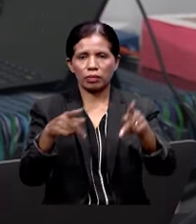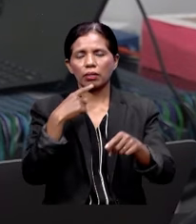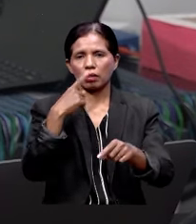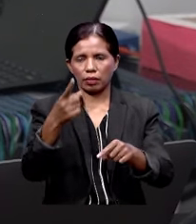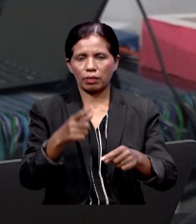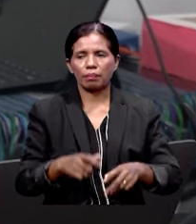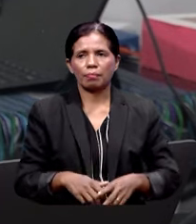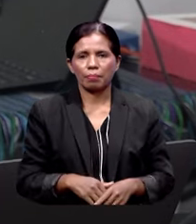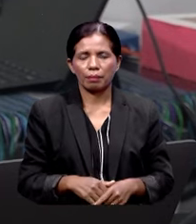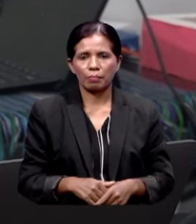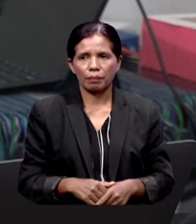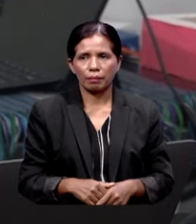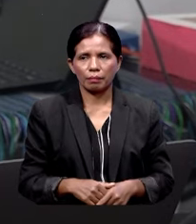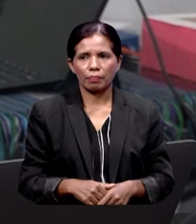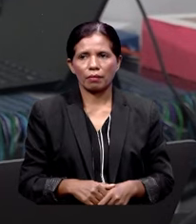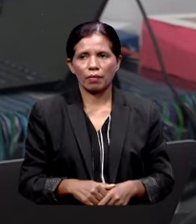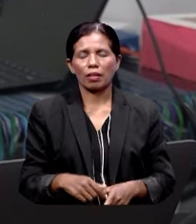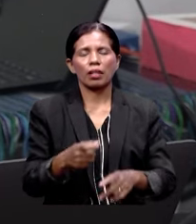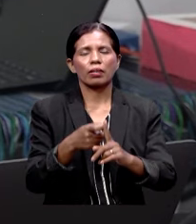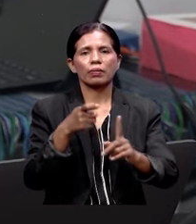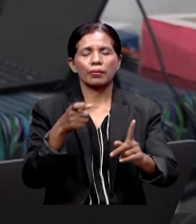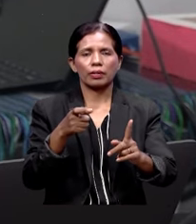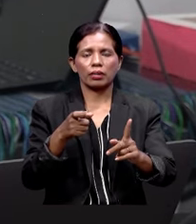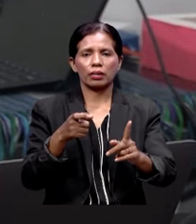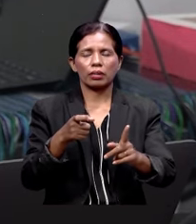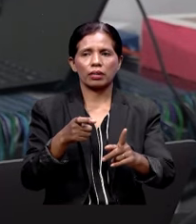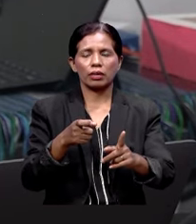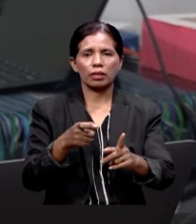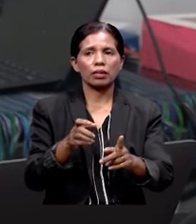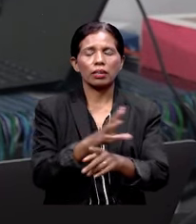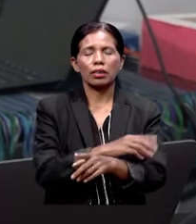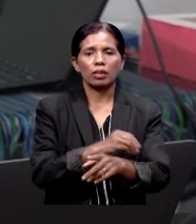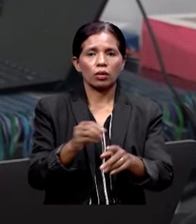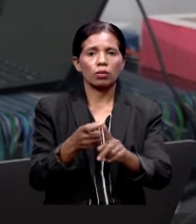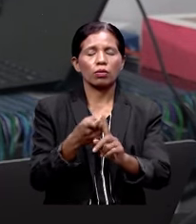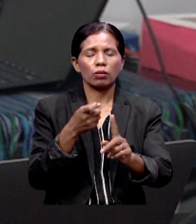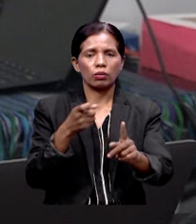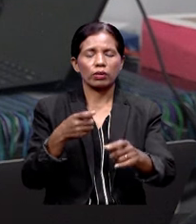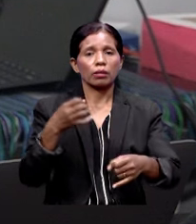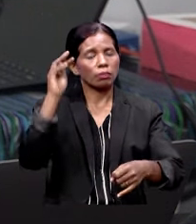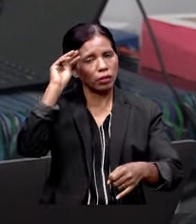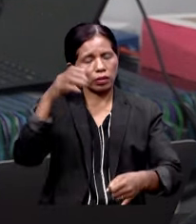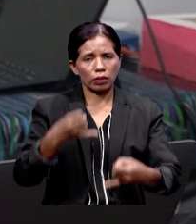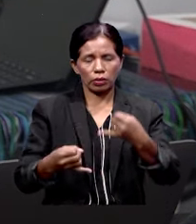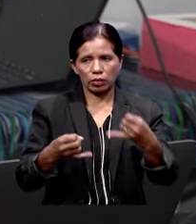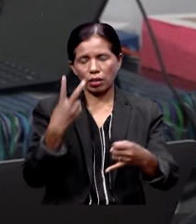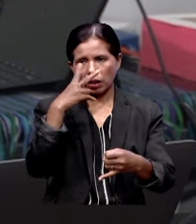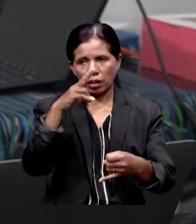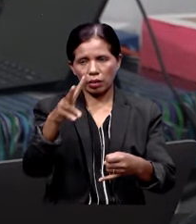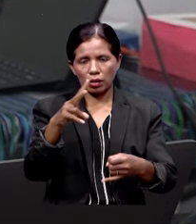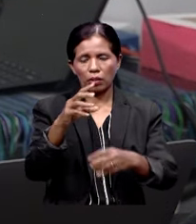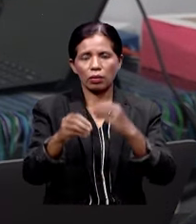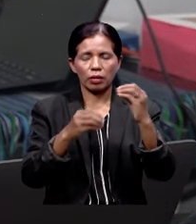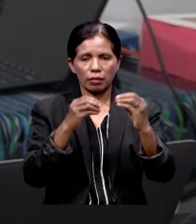kestiona. Parte notariado. Ati hari liu ba ia kestaun teknik baliu